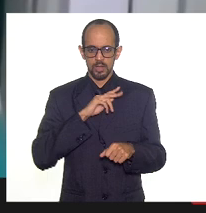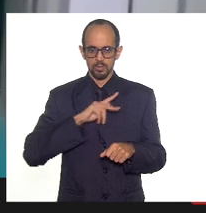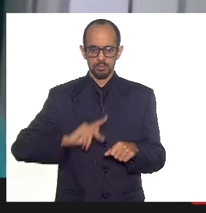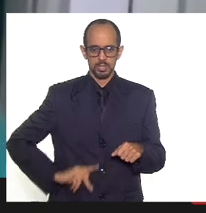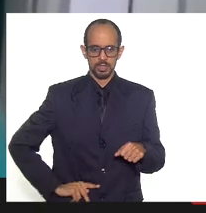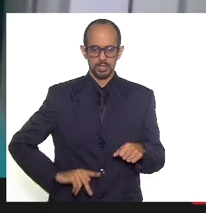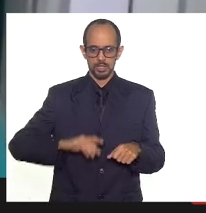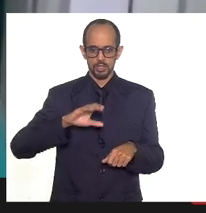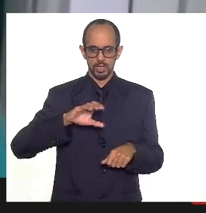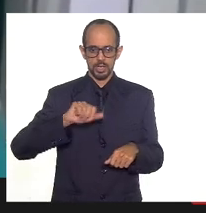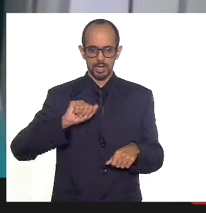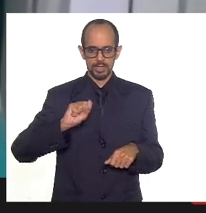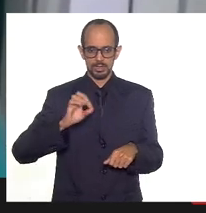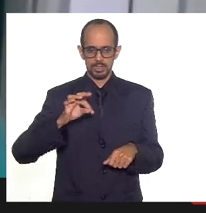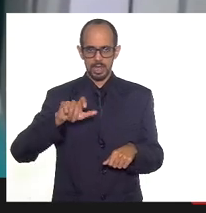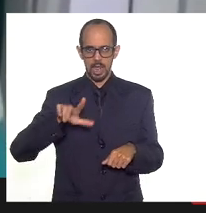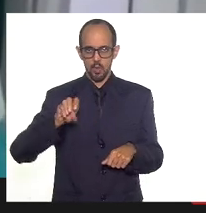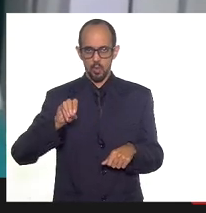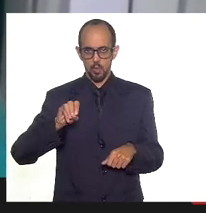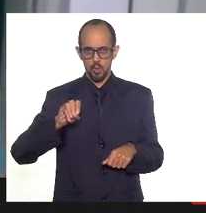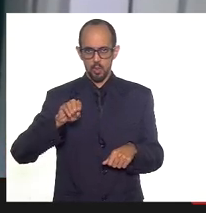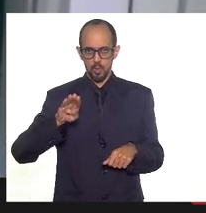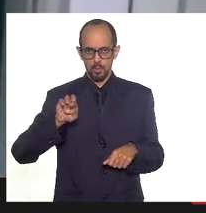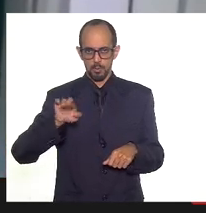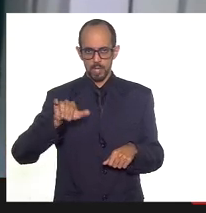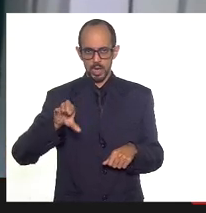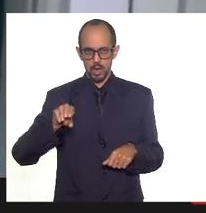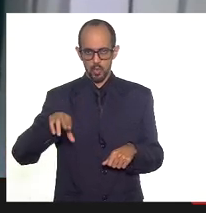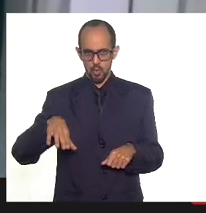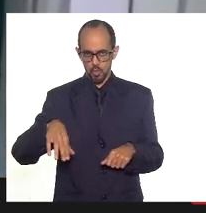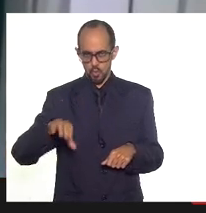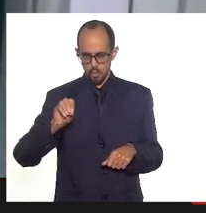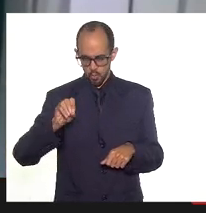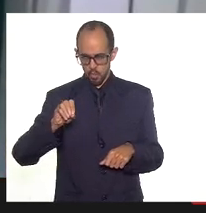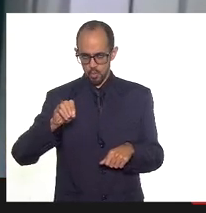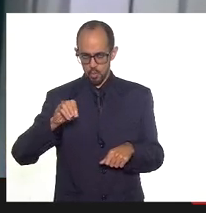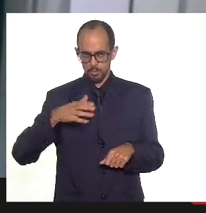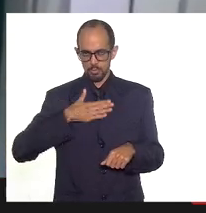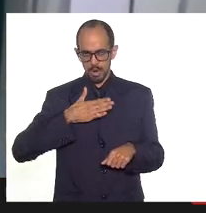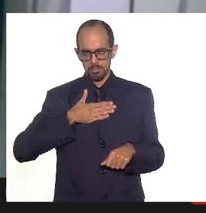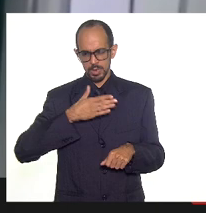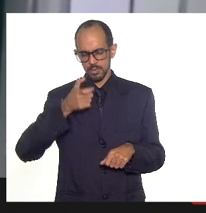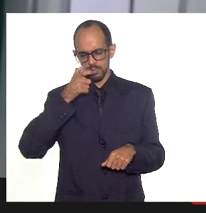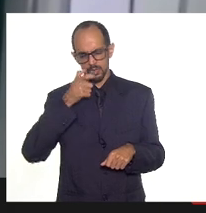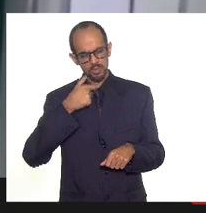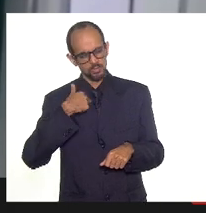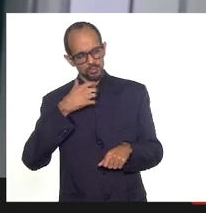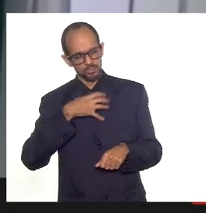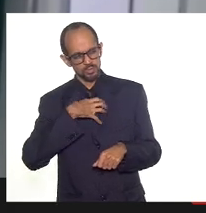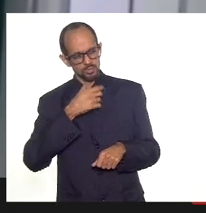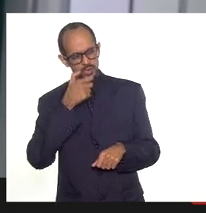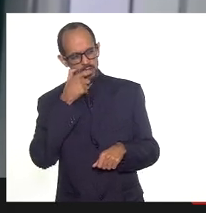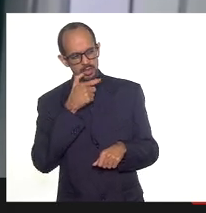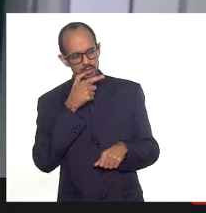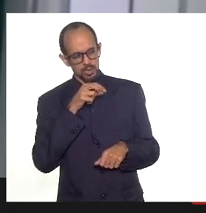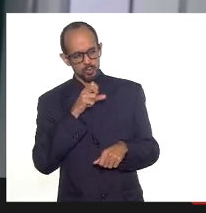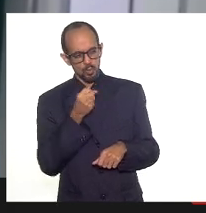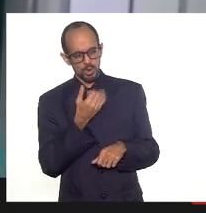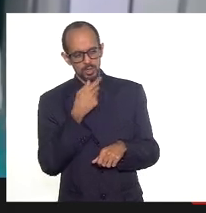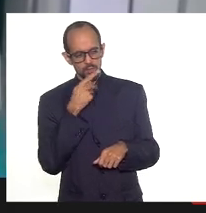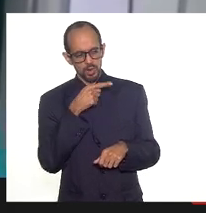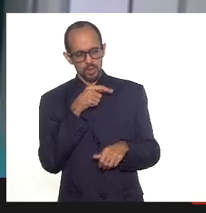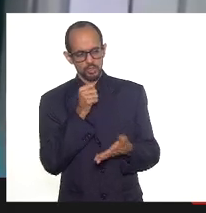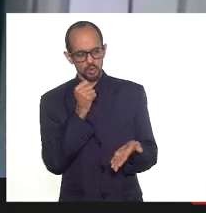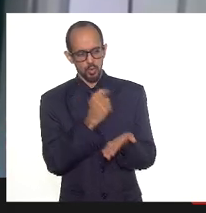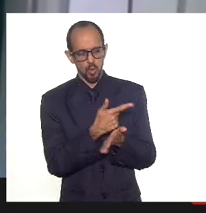Castelo Branco, né, no início do ano, a Célia estava, me chamou muito a atenção. Quando estava falando da compra de plataformas na